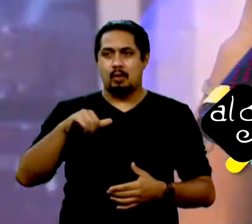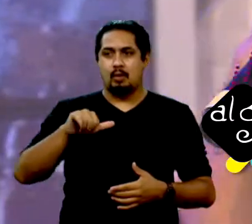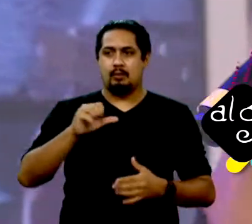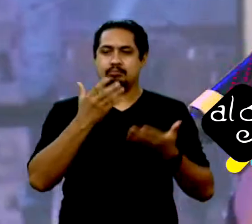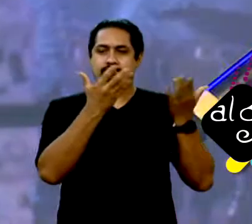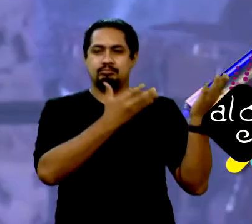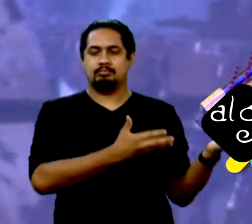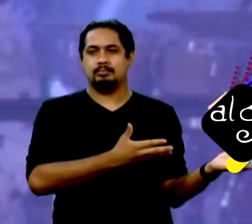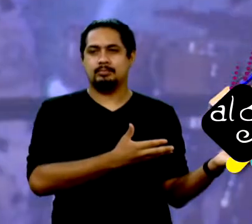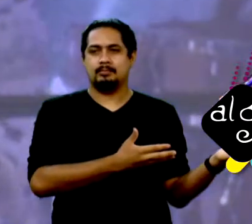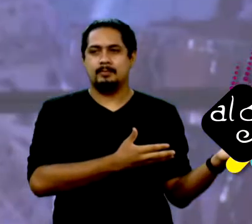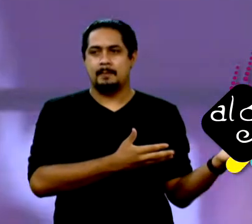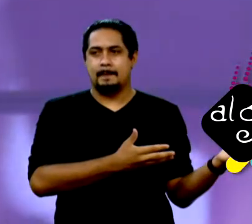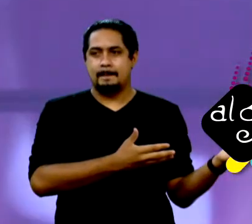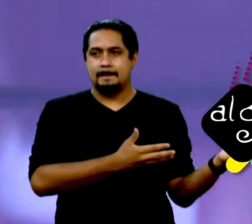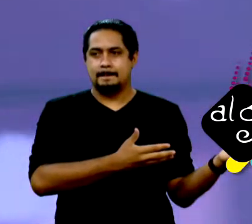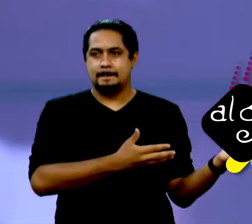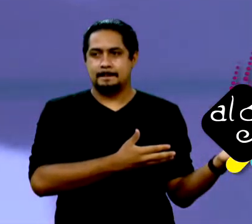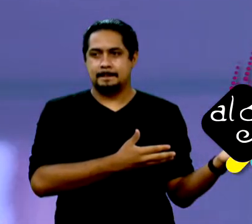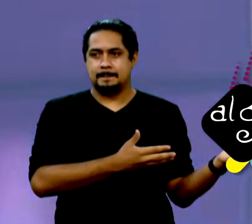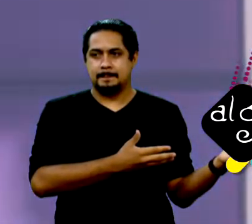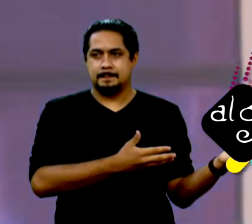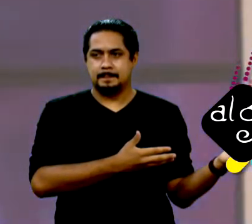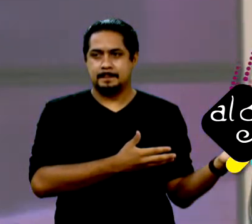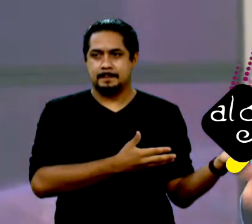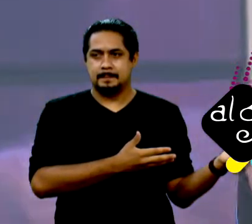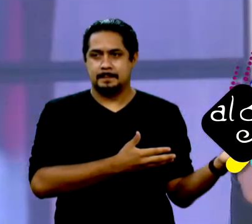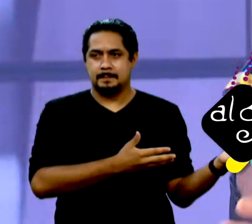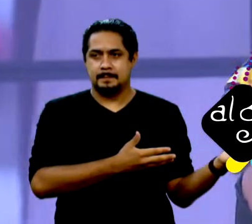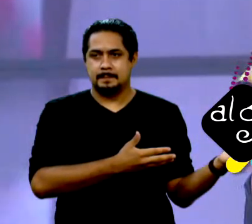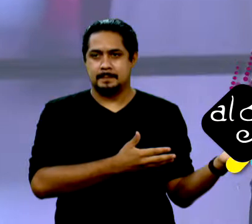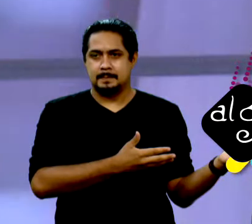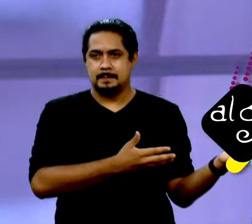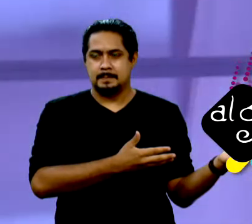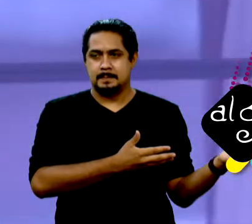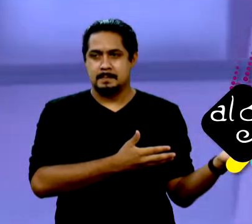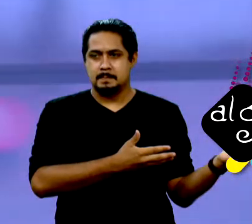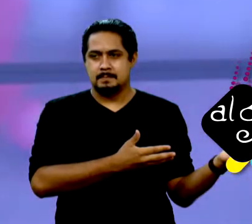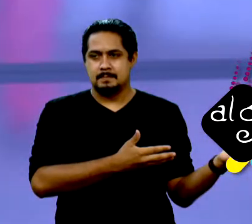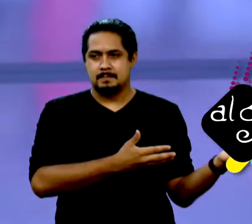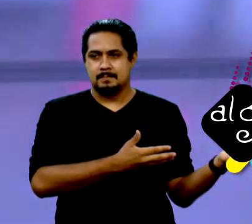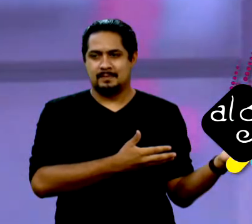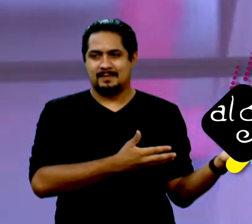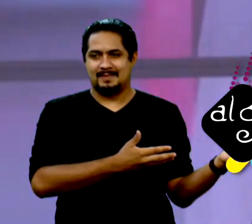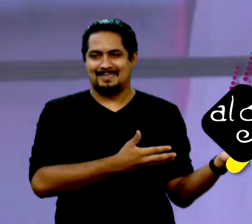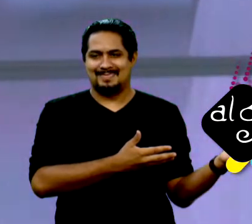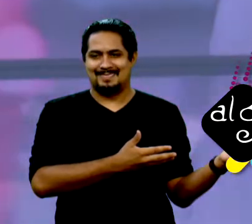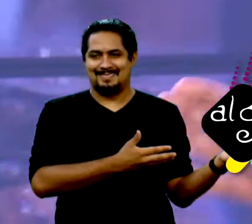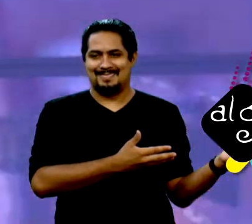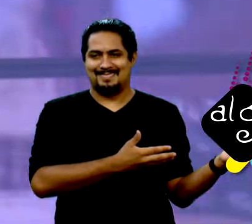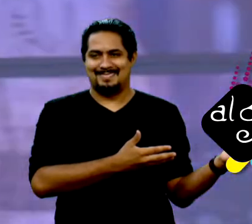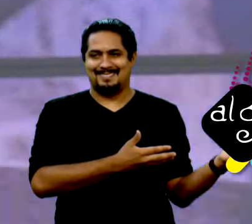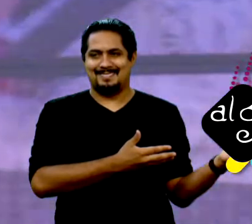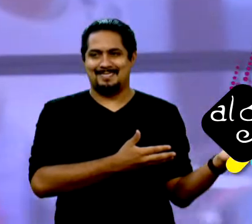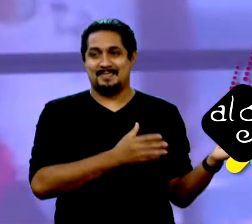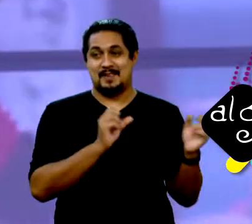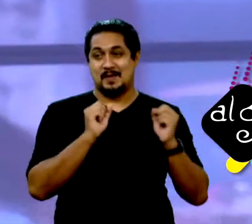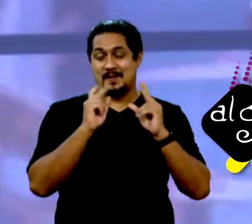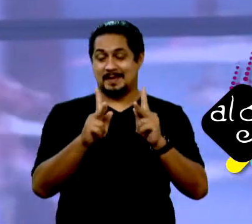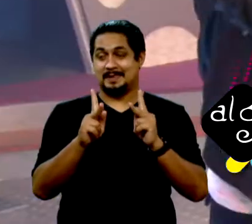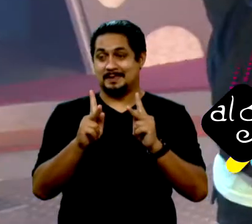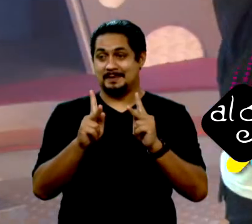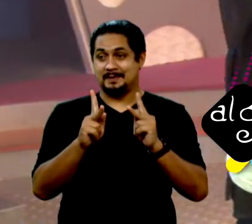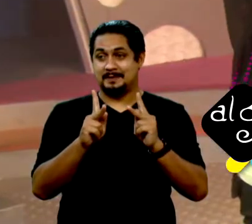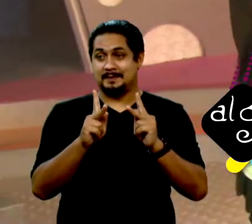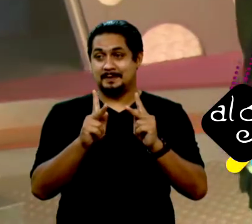encontra tudo. Contato pra show, não é verdade, bebê? Então, Michael Wesley cantou. Só seguir a gente lá, tá bom? Beijo, tamo junto. Tem